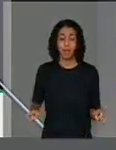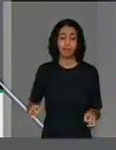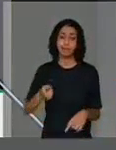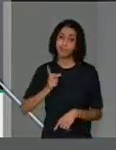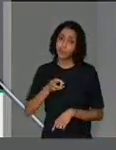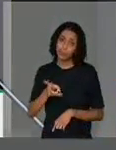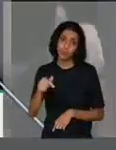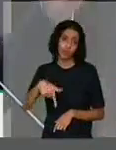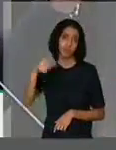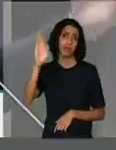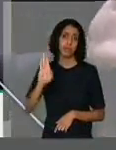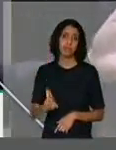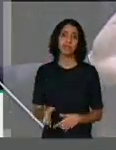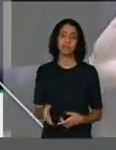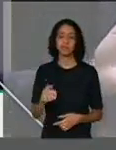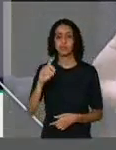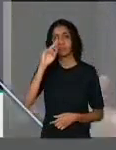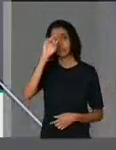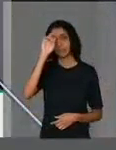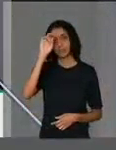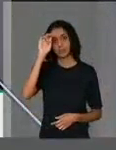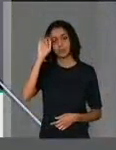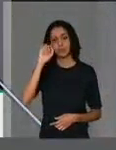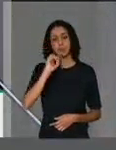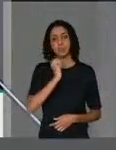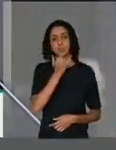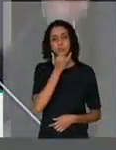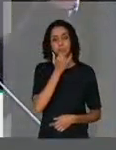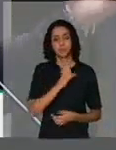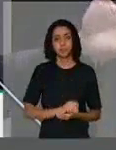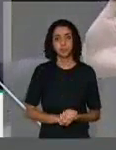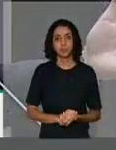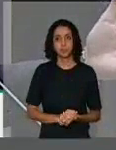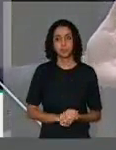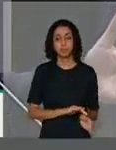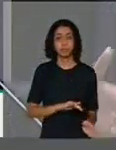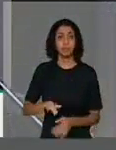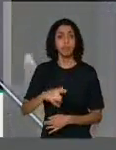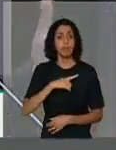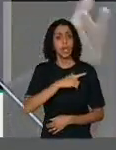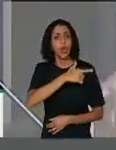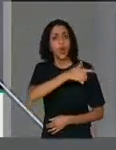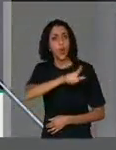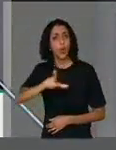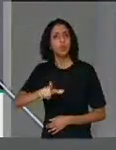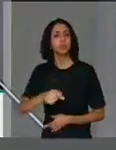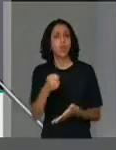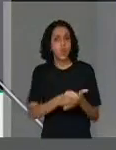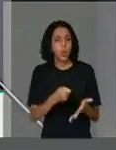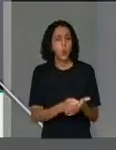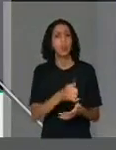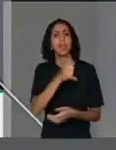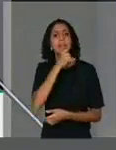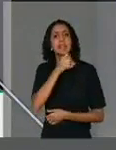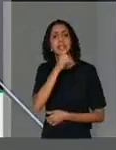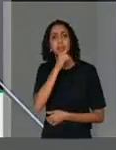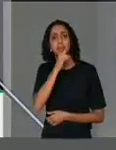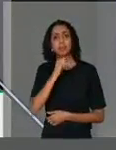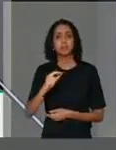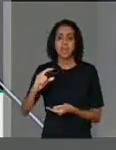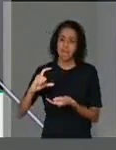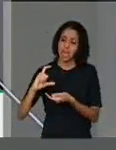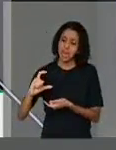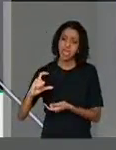no mundo e no Brasil. Há outras lutas que nós temos pela frente, dizem respeito à questão das embalagens do